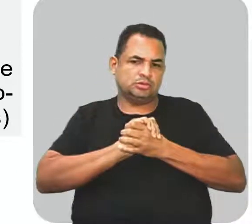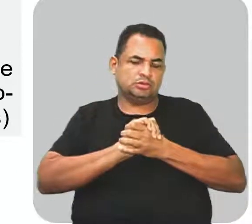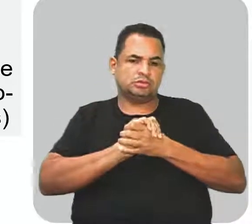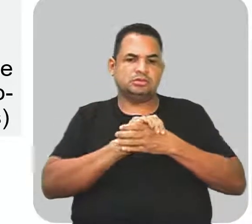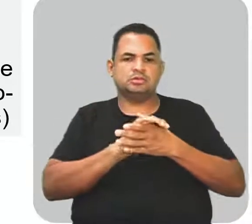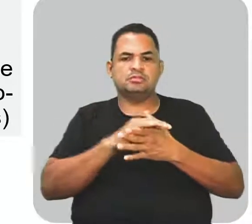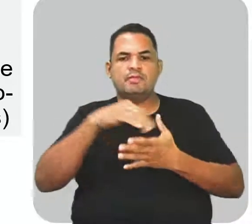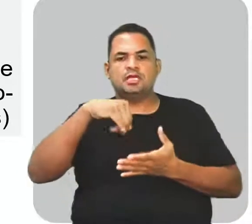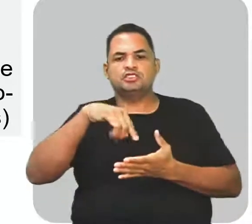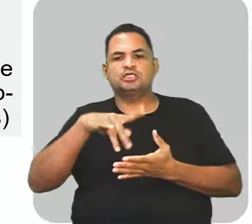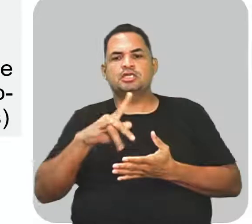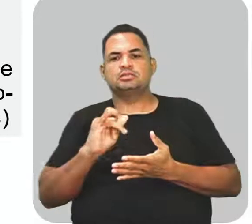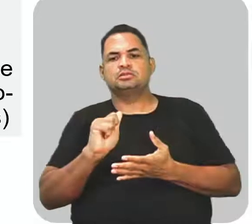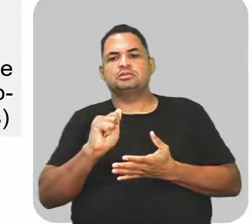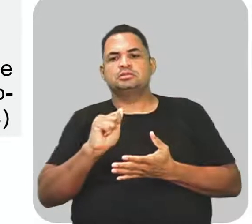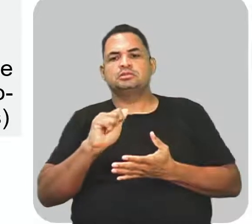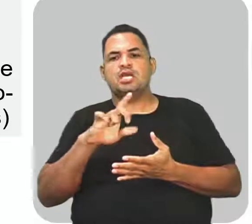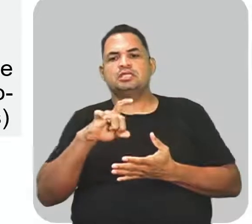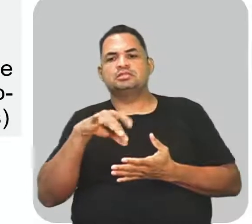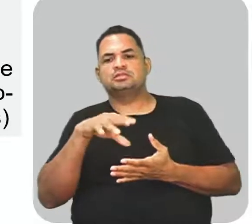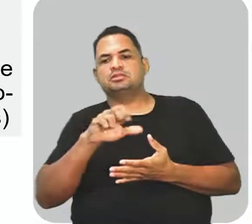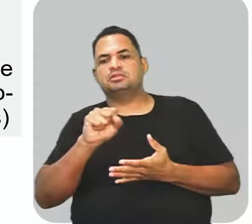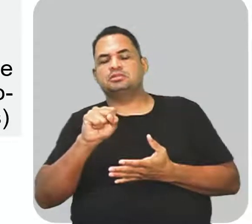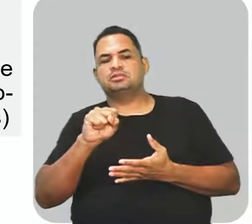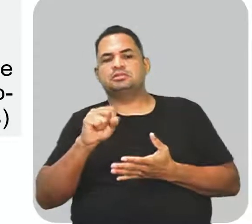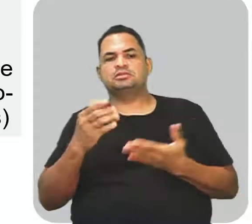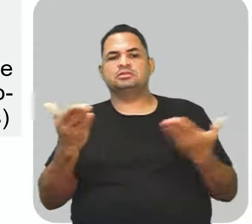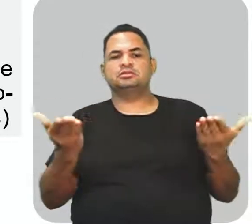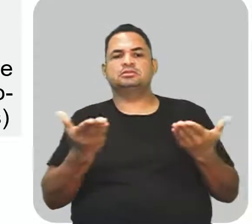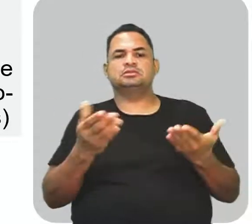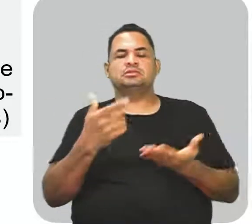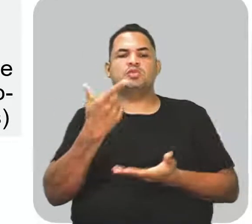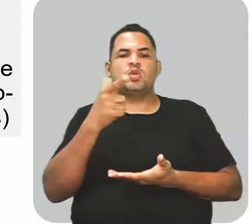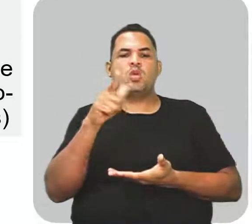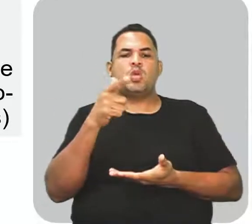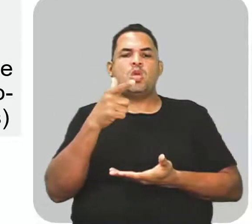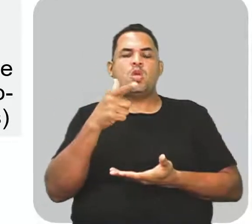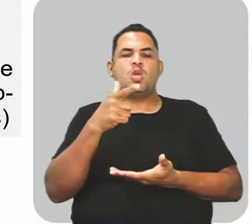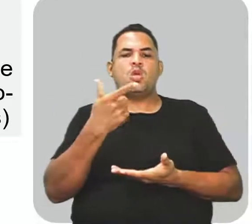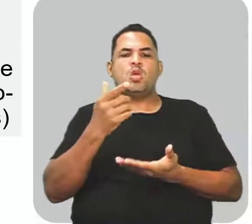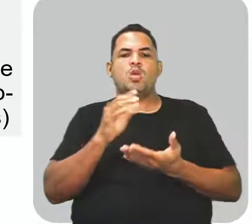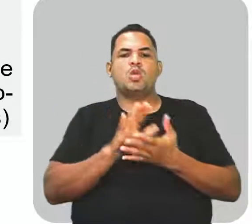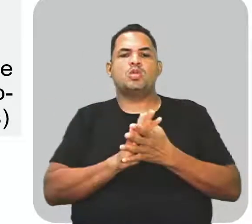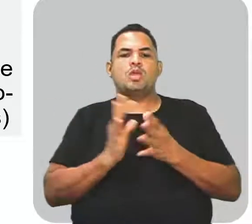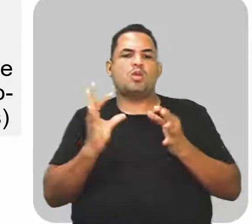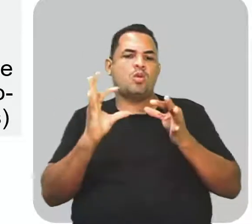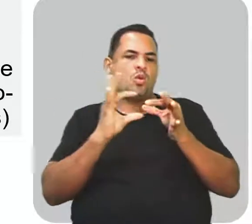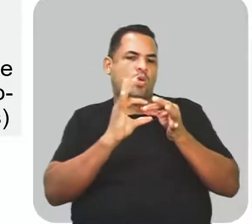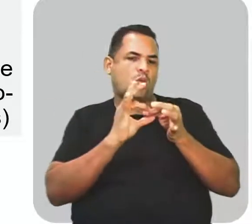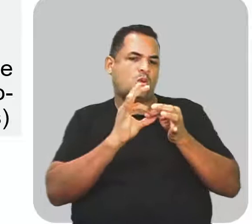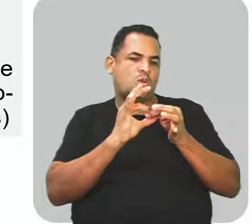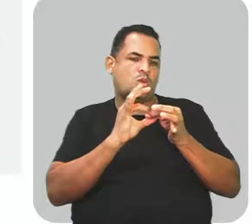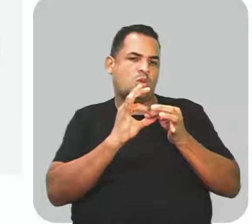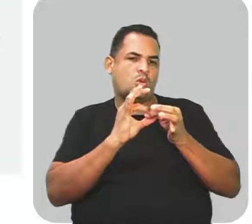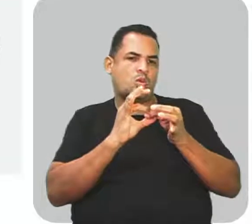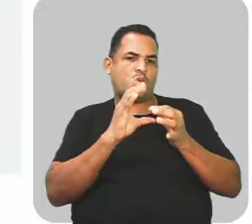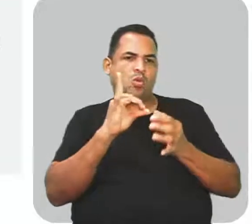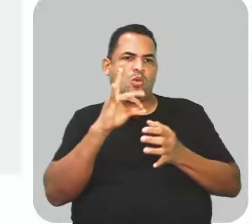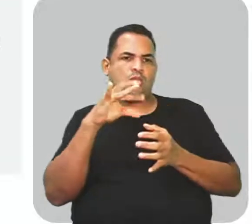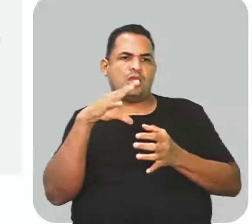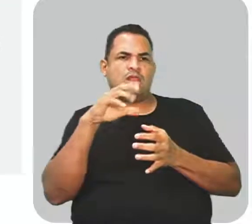Machado de Assis. Então, não temos presença aí de conjunções coordenadas. Ok?